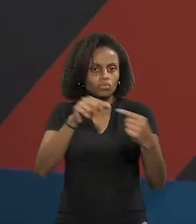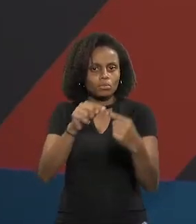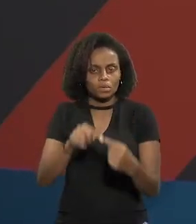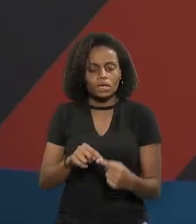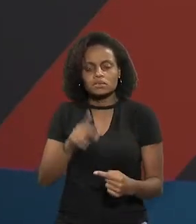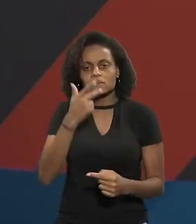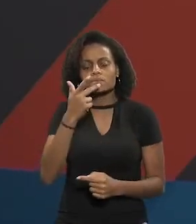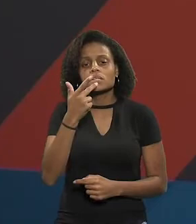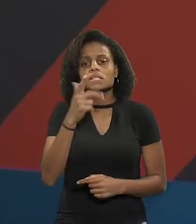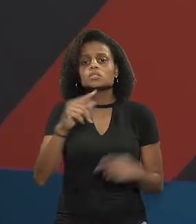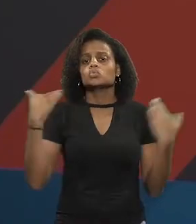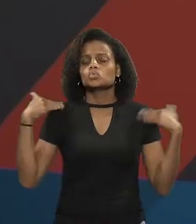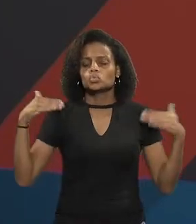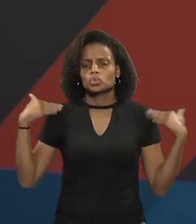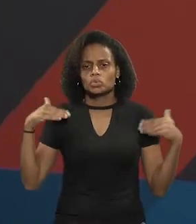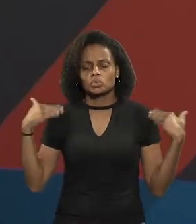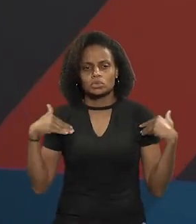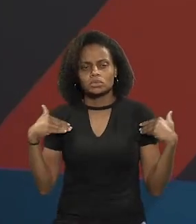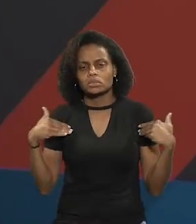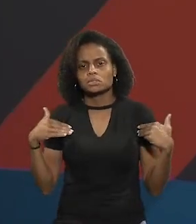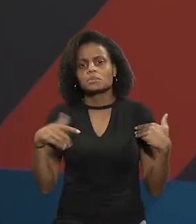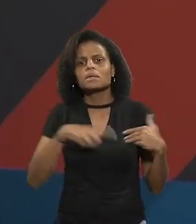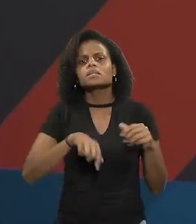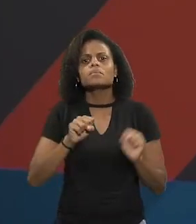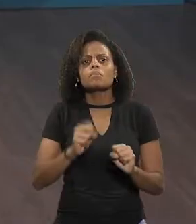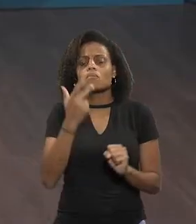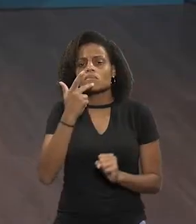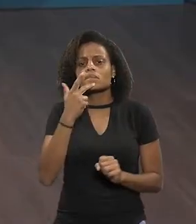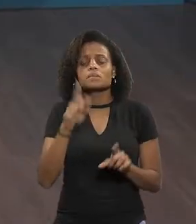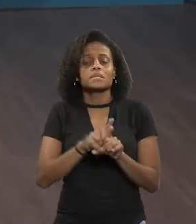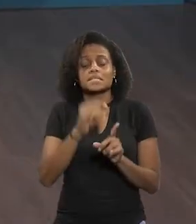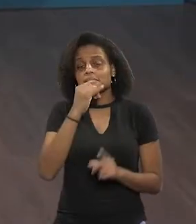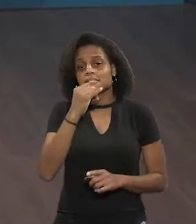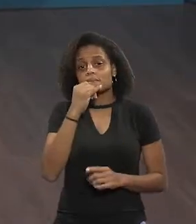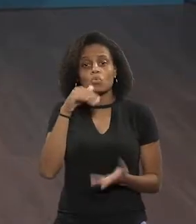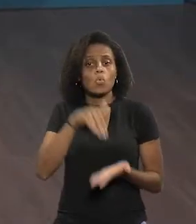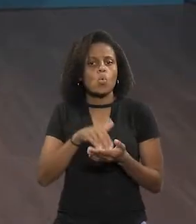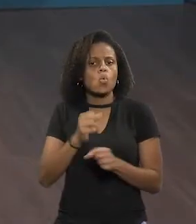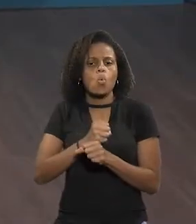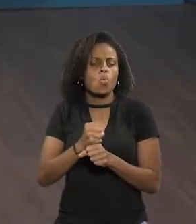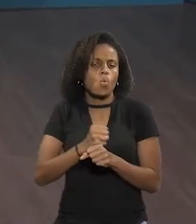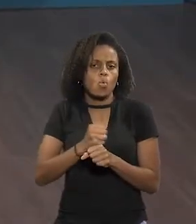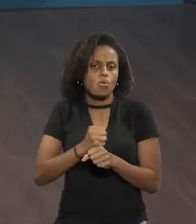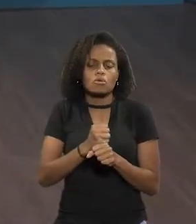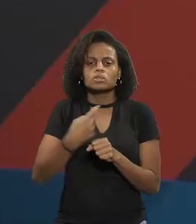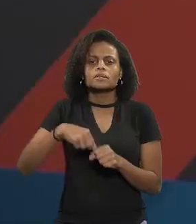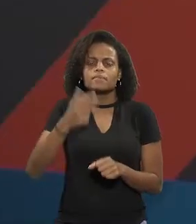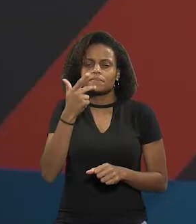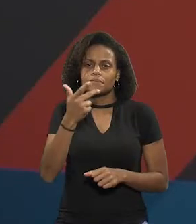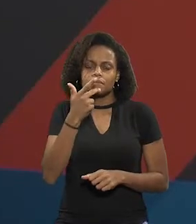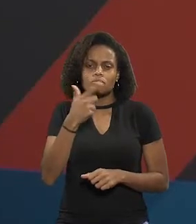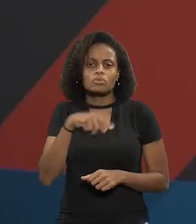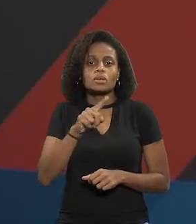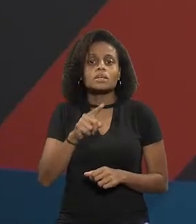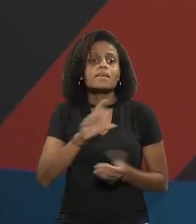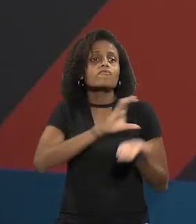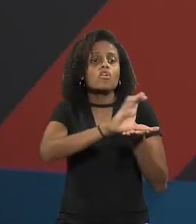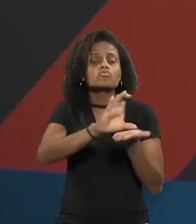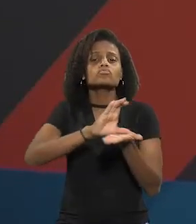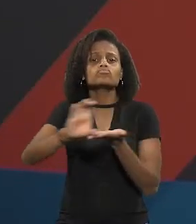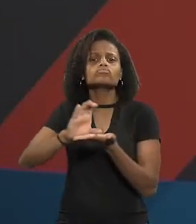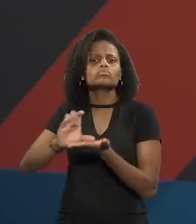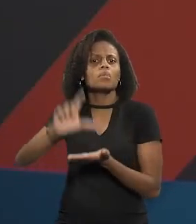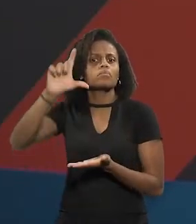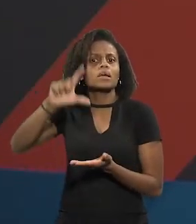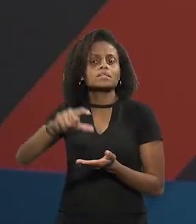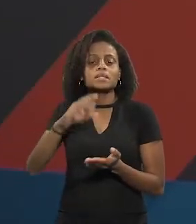da questão do turismo, mas a gente pode falar também, por exemplo, nos últimos anos, né, a gente sempre falou que os maiores investimentos